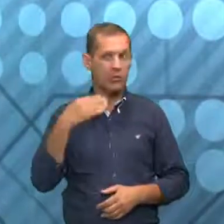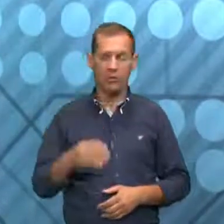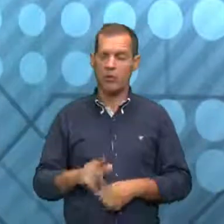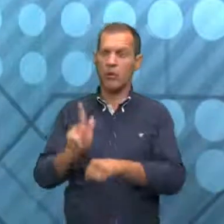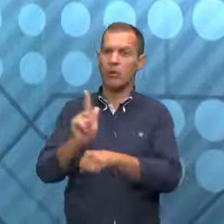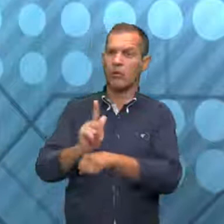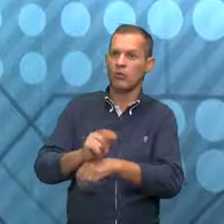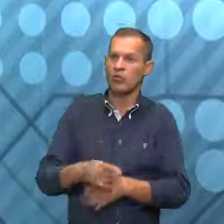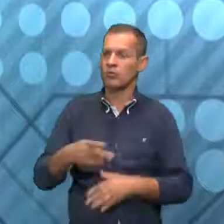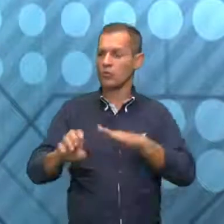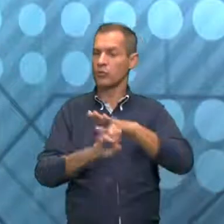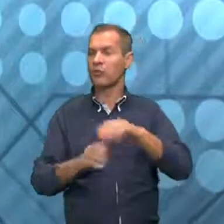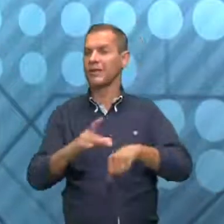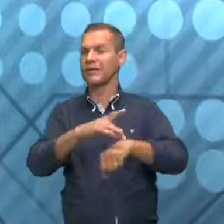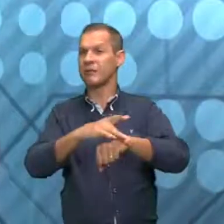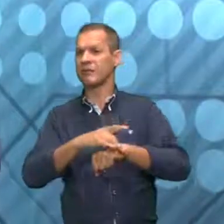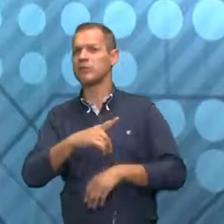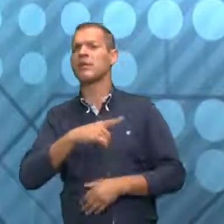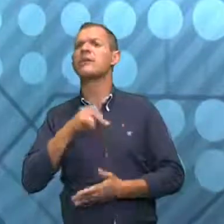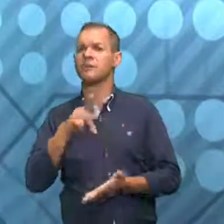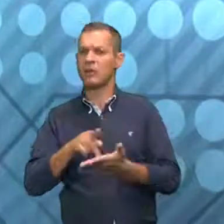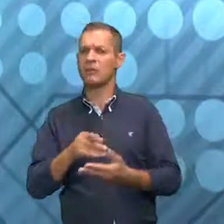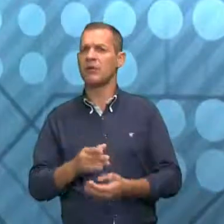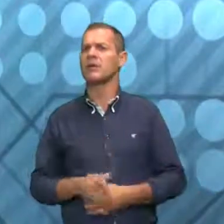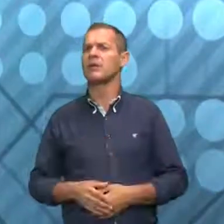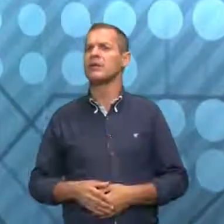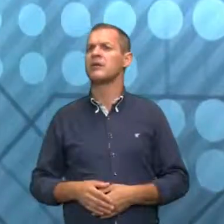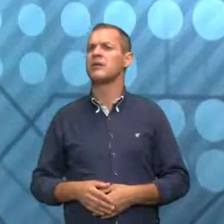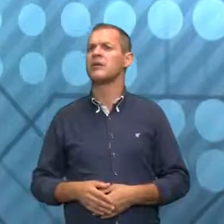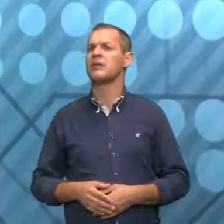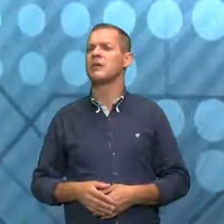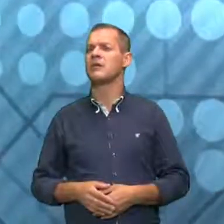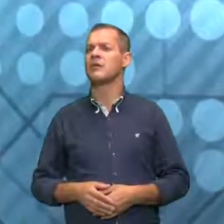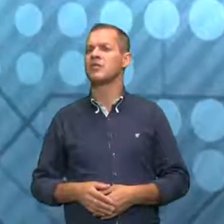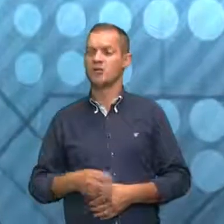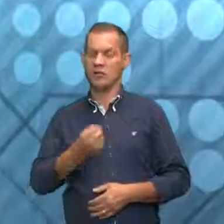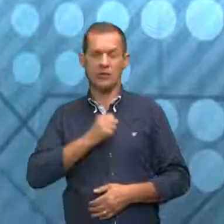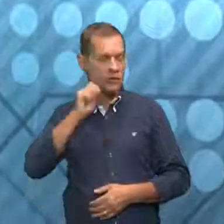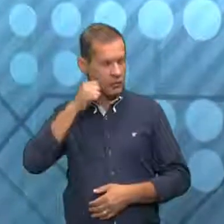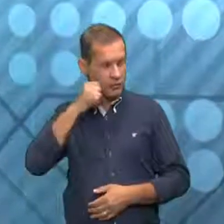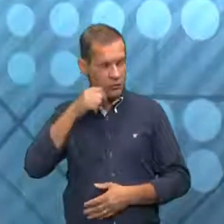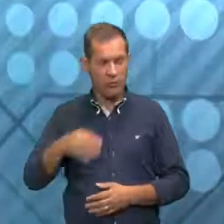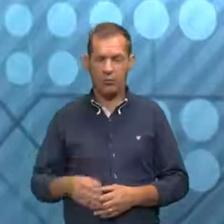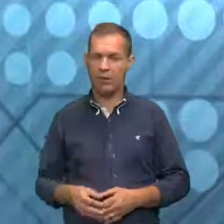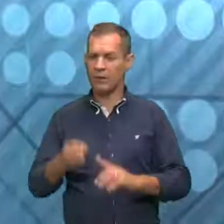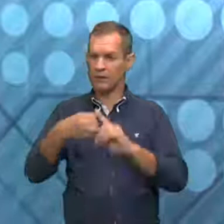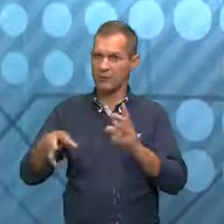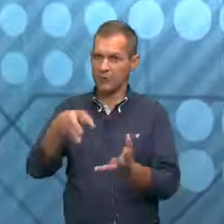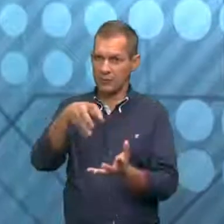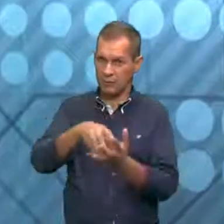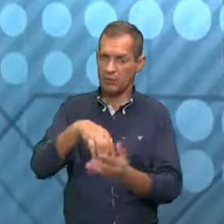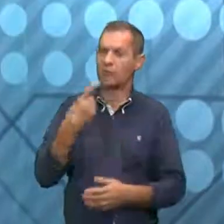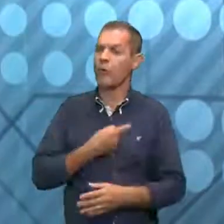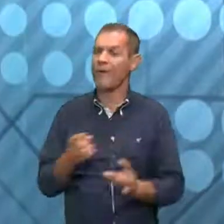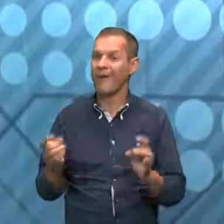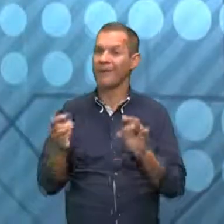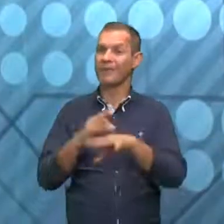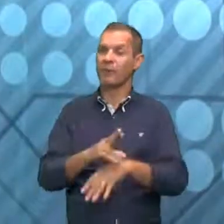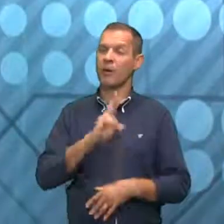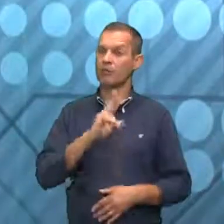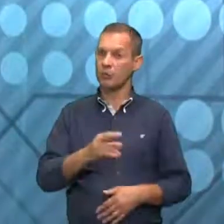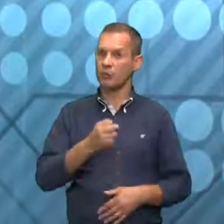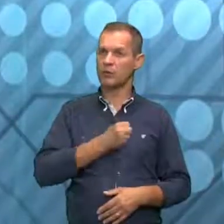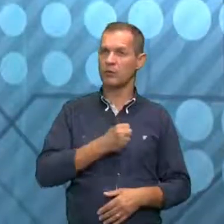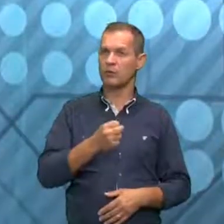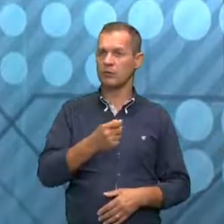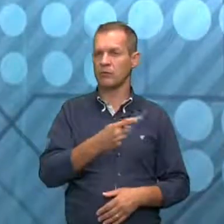ou o coordenador da sua empresa de segurança, só quem for realmente autorizado vai ter a chave específica para descriptografar. E é assim então que a gente finaliza a resolução